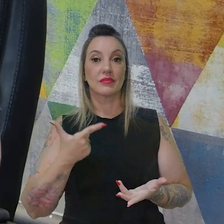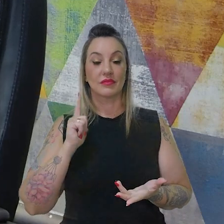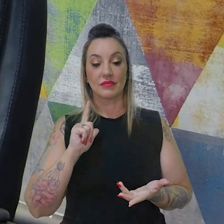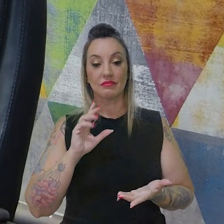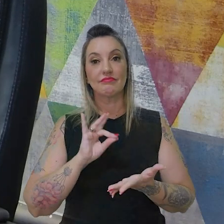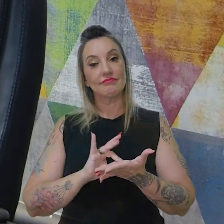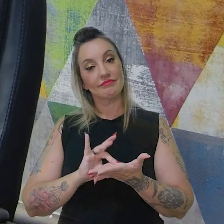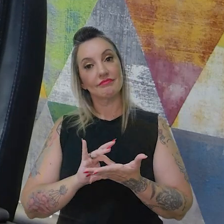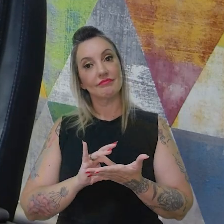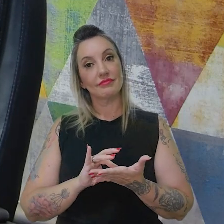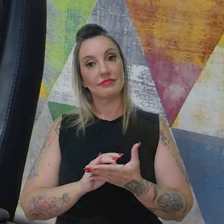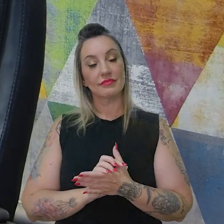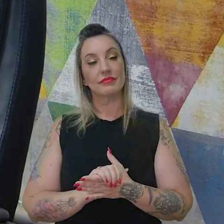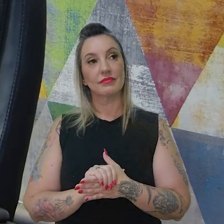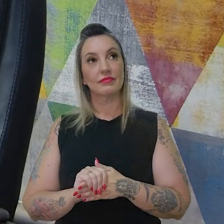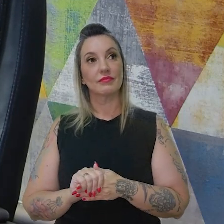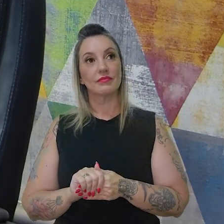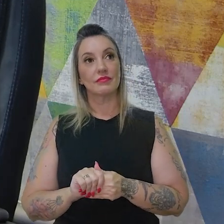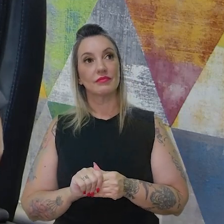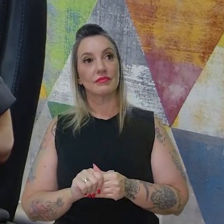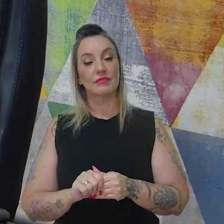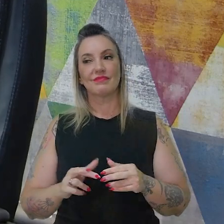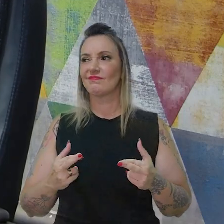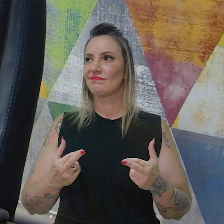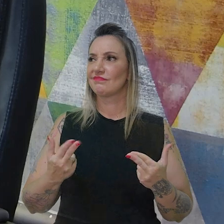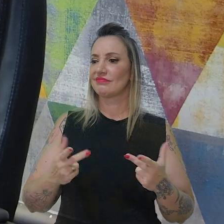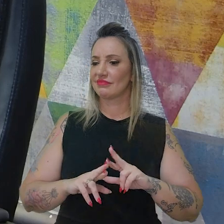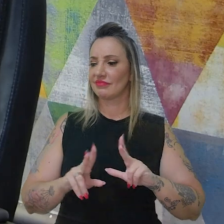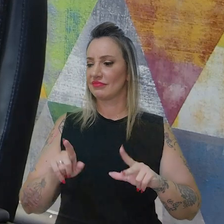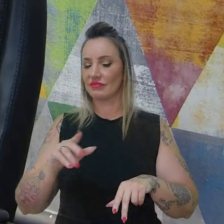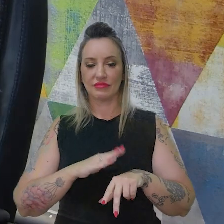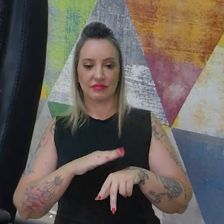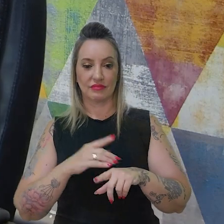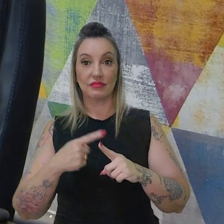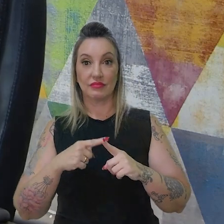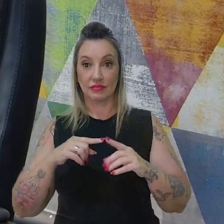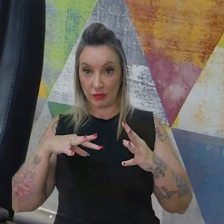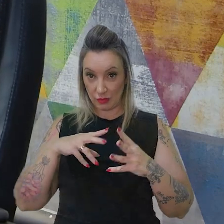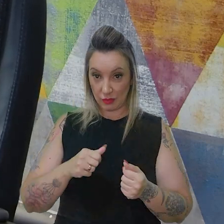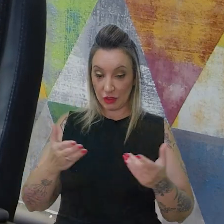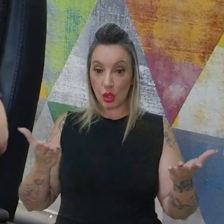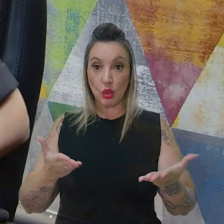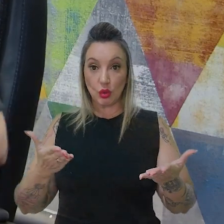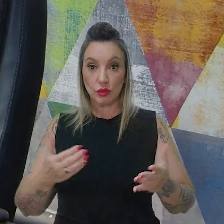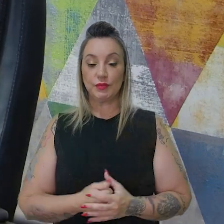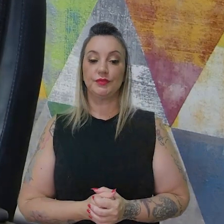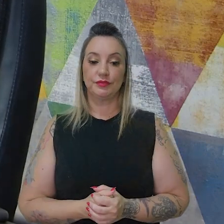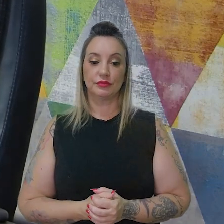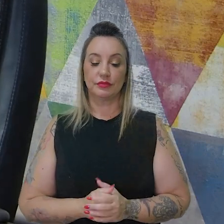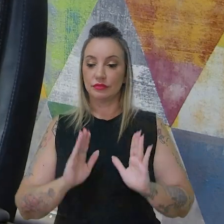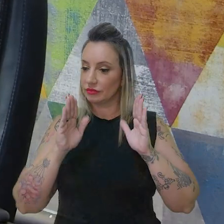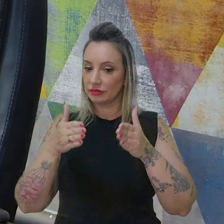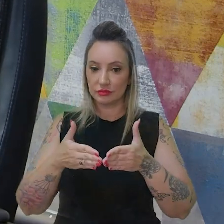realmente ficava um pouco vago né o que você fazia porque você era tudo isso hoje em dia você focou